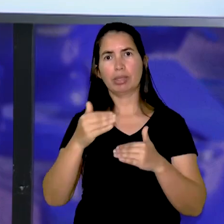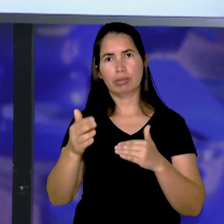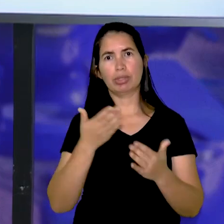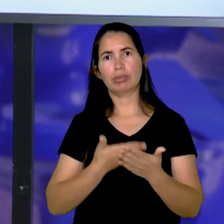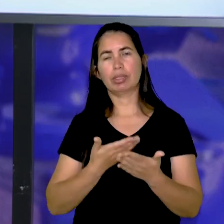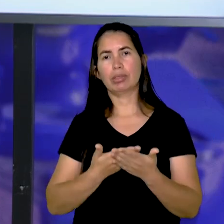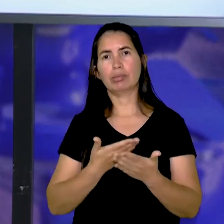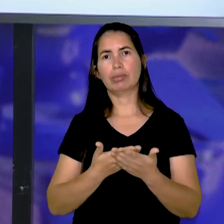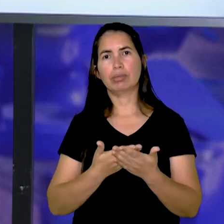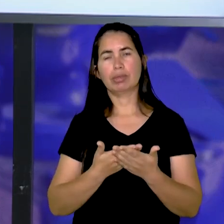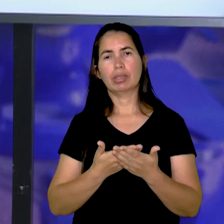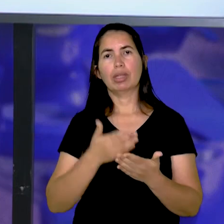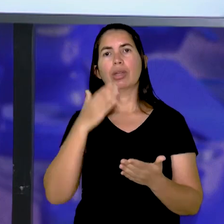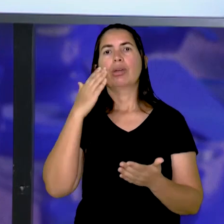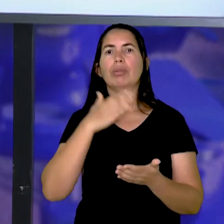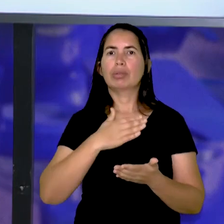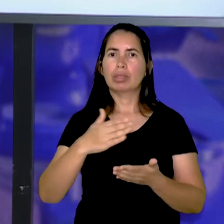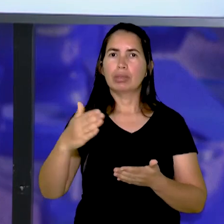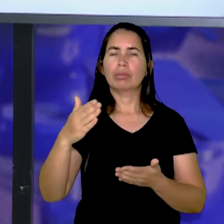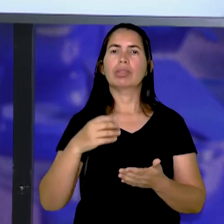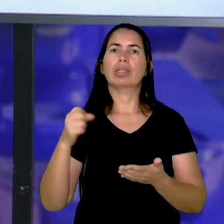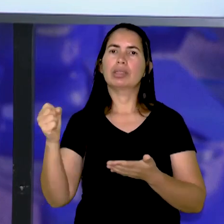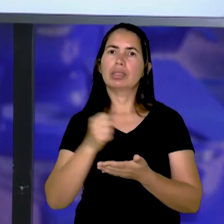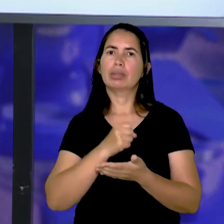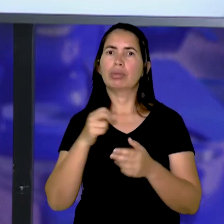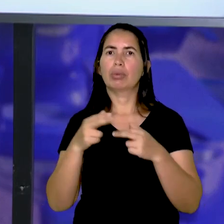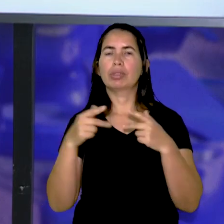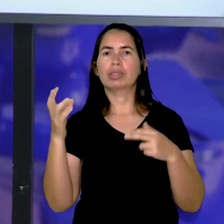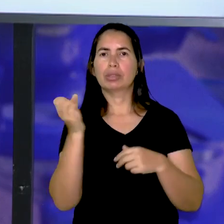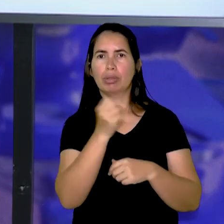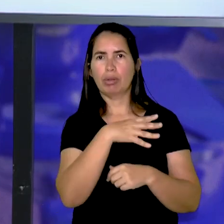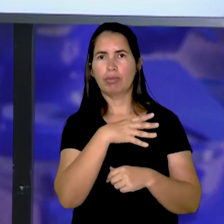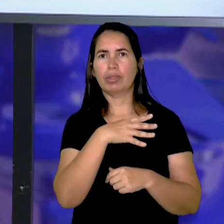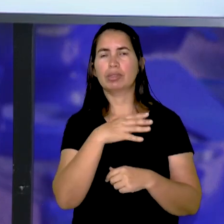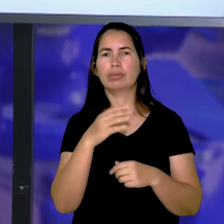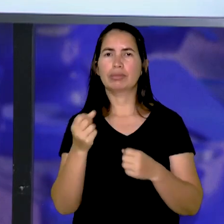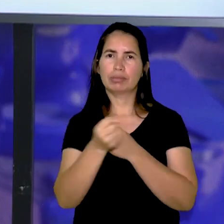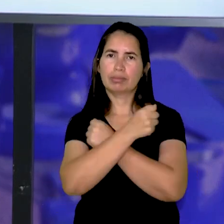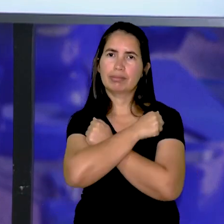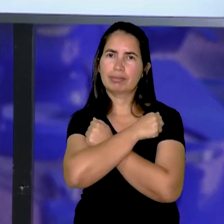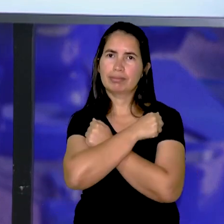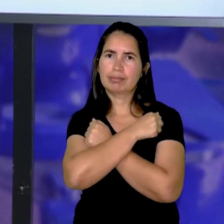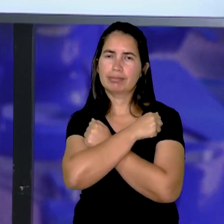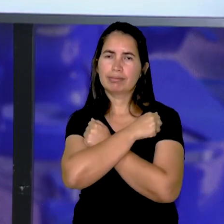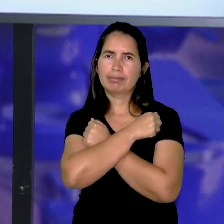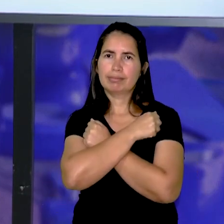estudando daí que a gente continua trazendo coisas novas para vocês daqui. Um forte abraço.